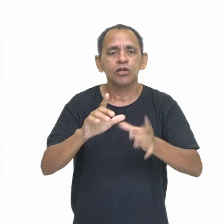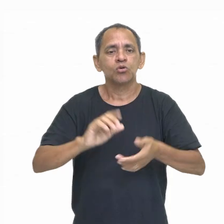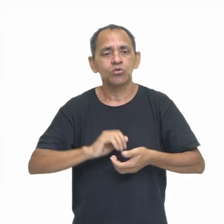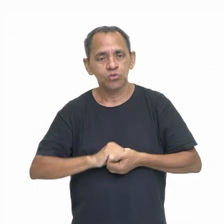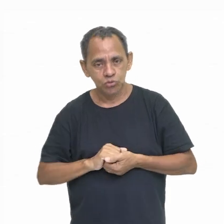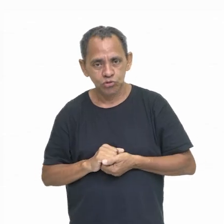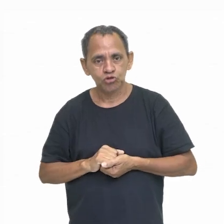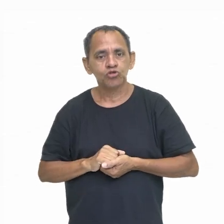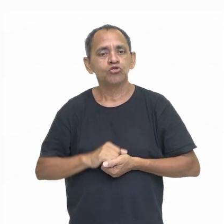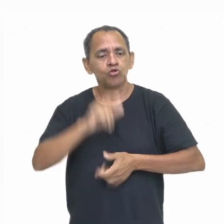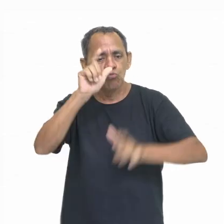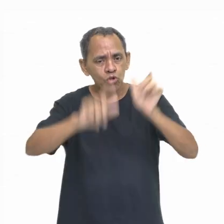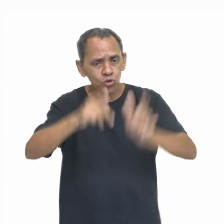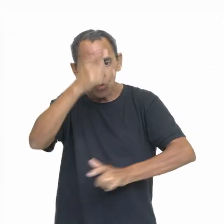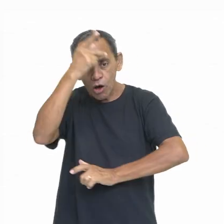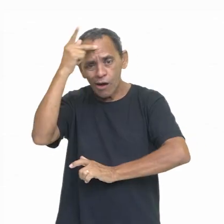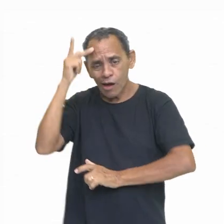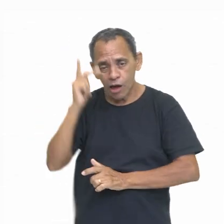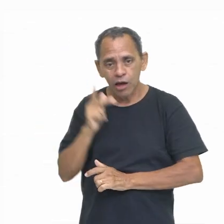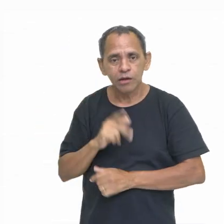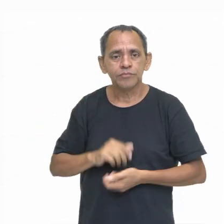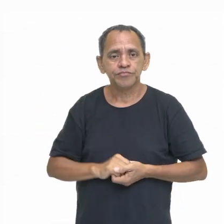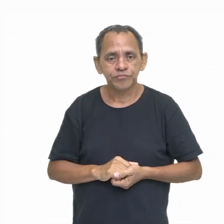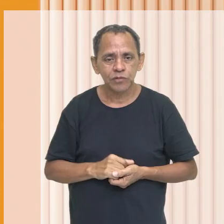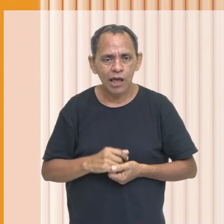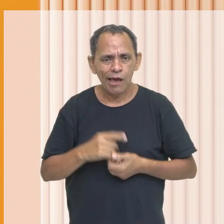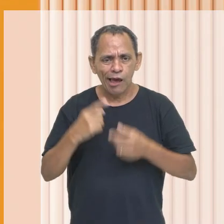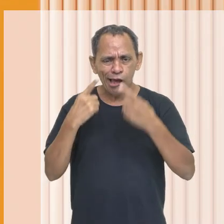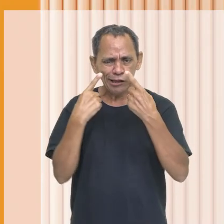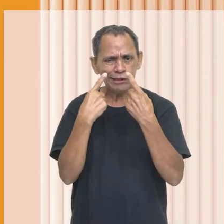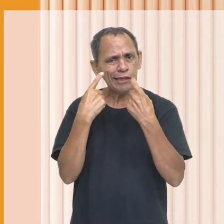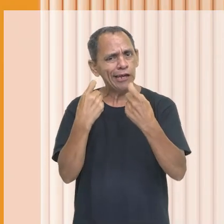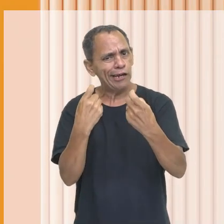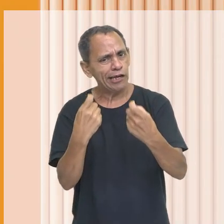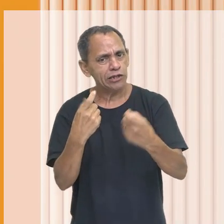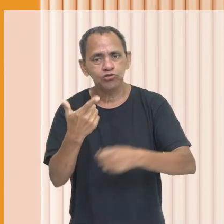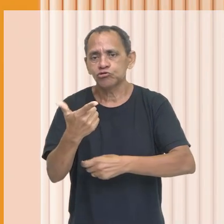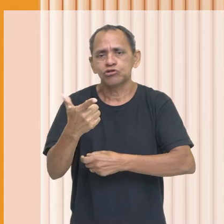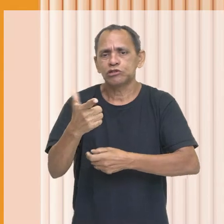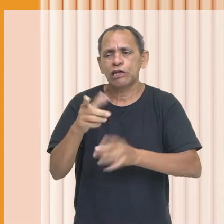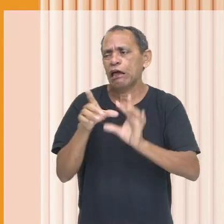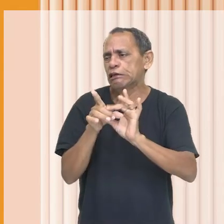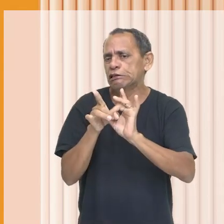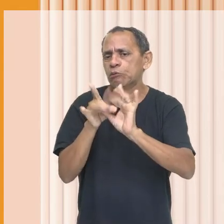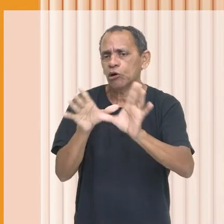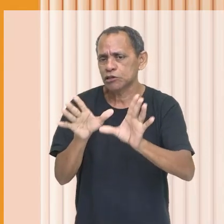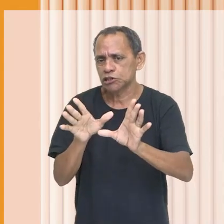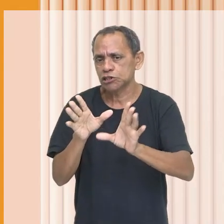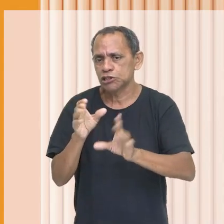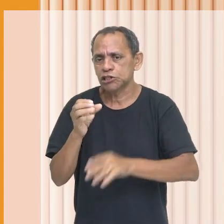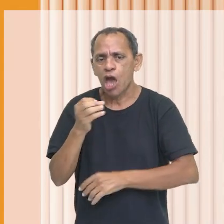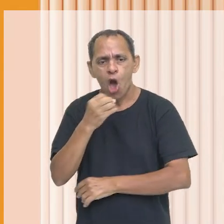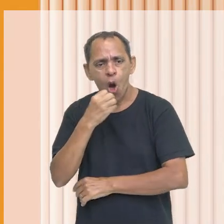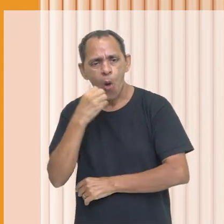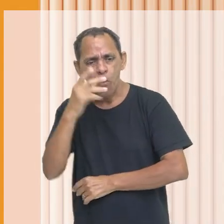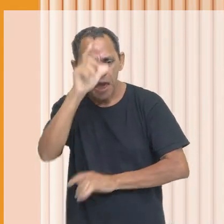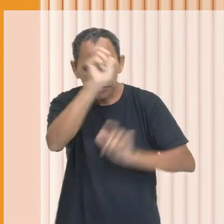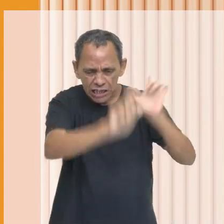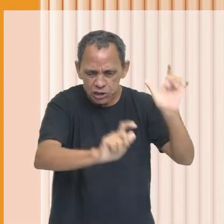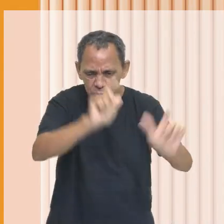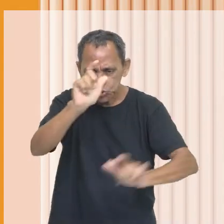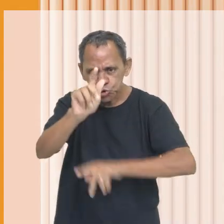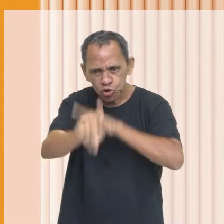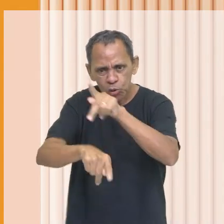interesses imediatos, ou seja, não me interessa a democracia, não me interessa o bem dos outros, não me interessa o bem